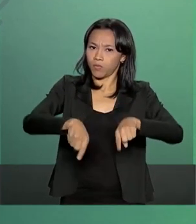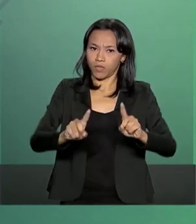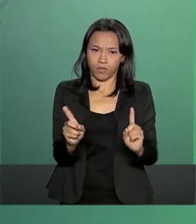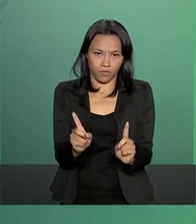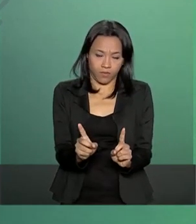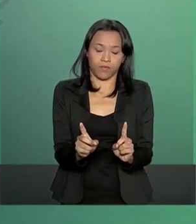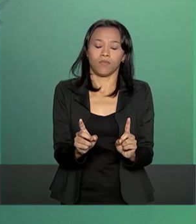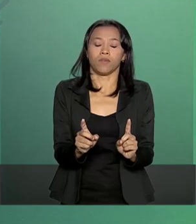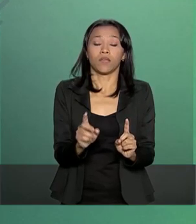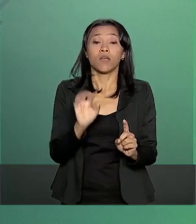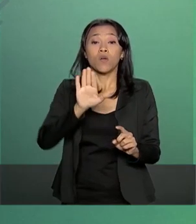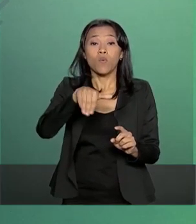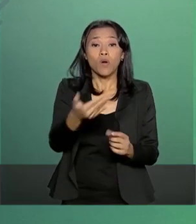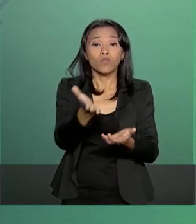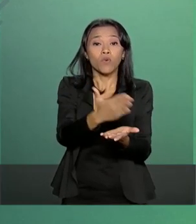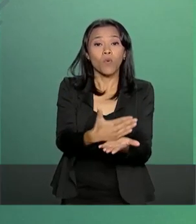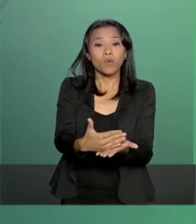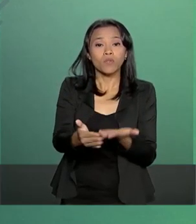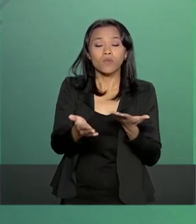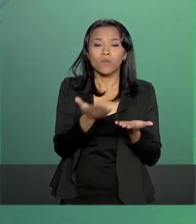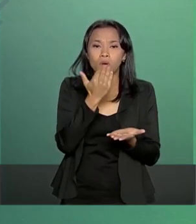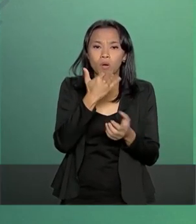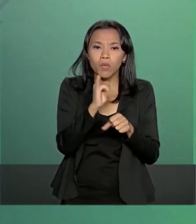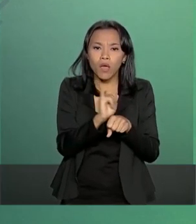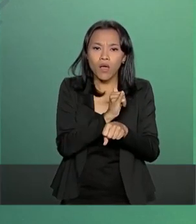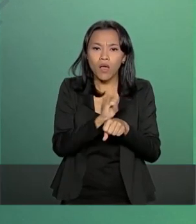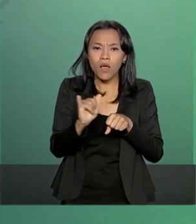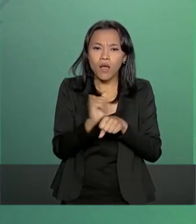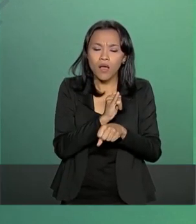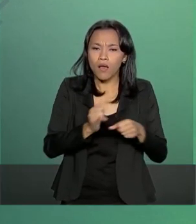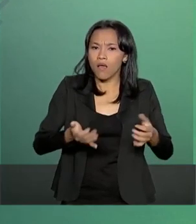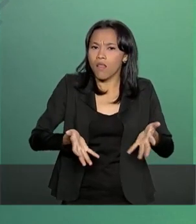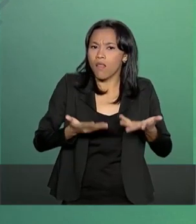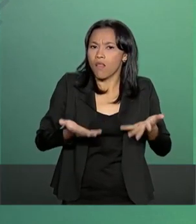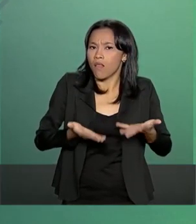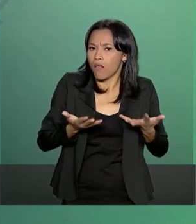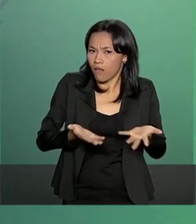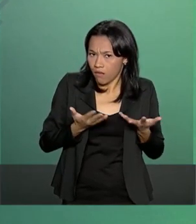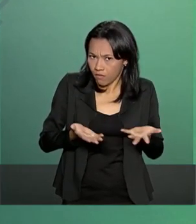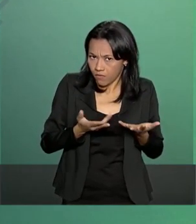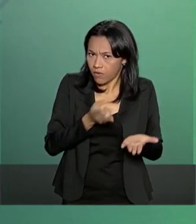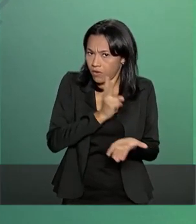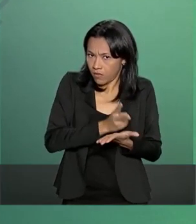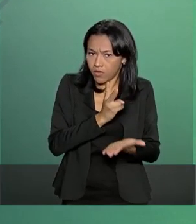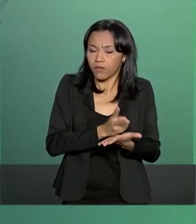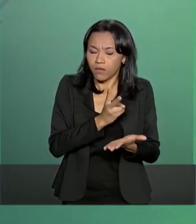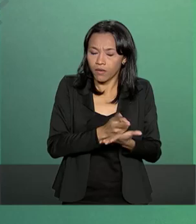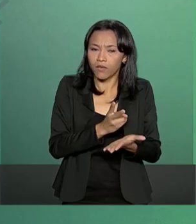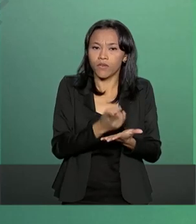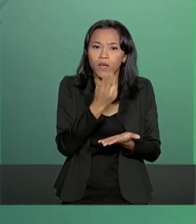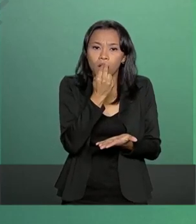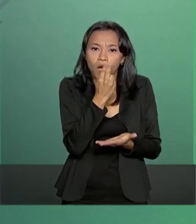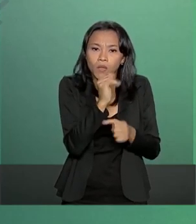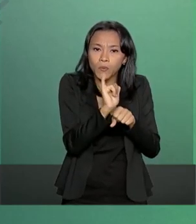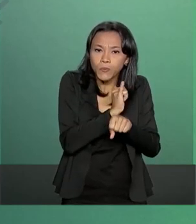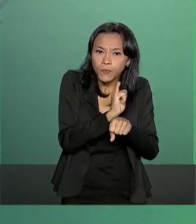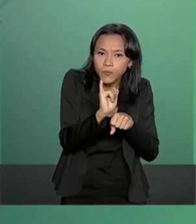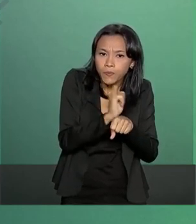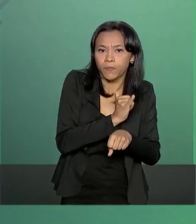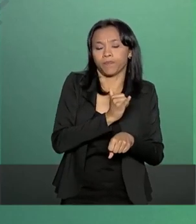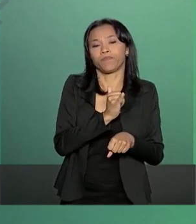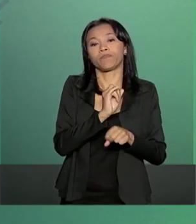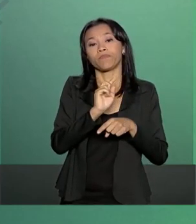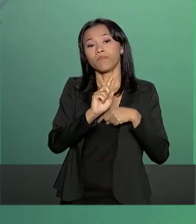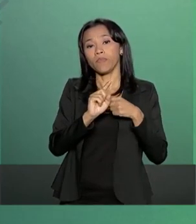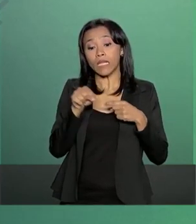quando foi iniciada uma dieta leve e mantido o suplemento nutricional. Durante o período